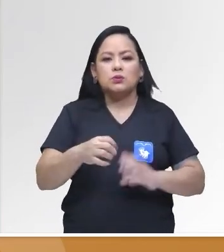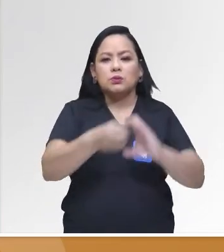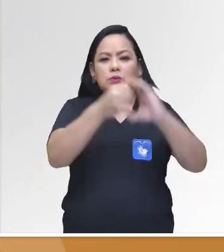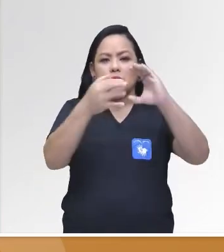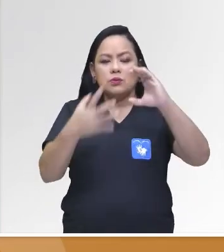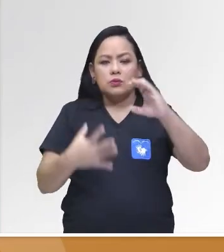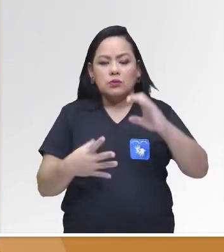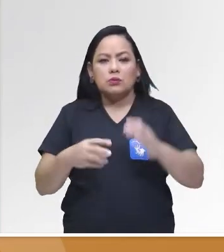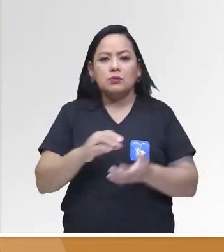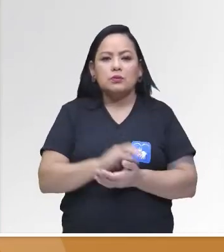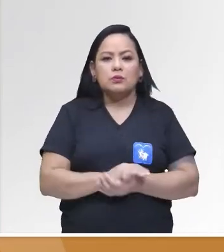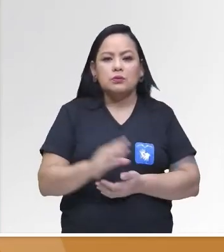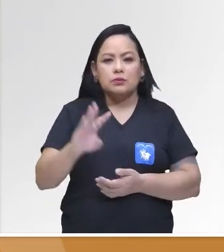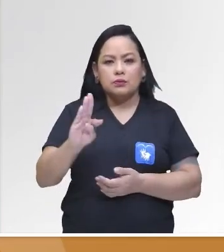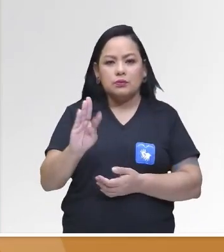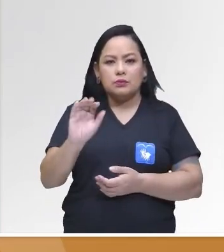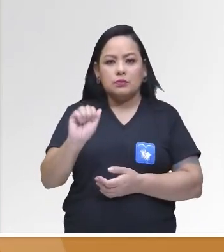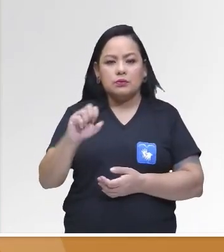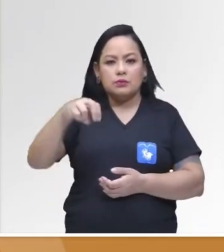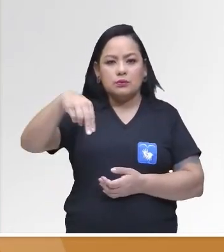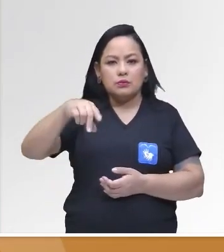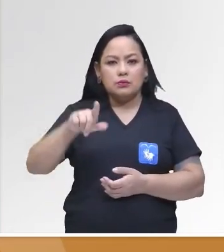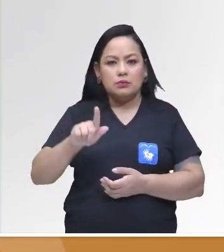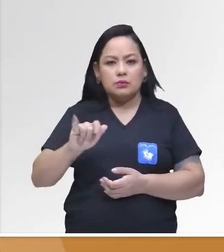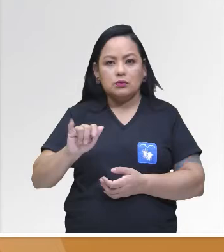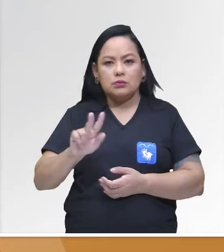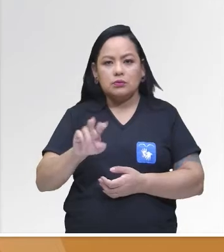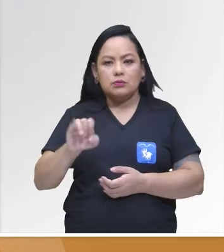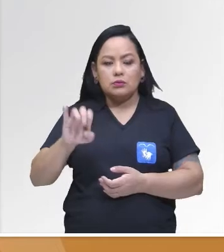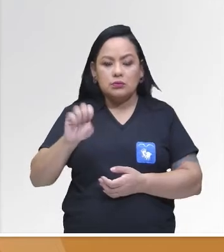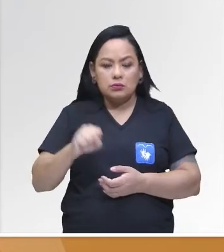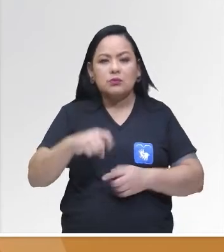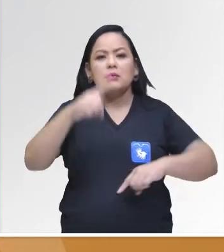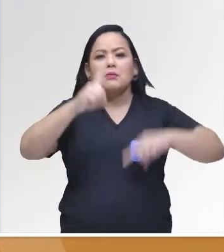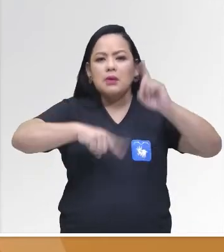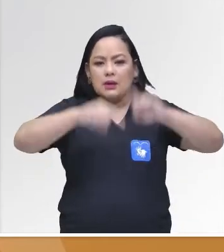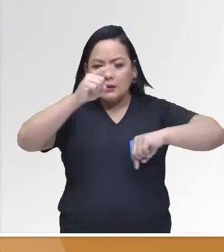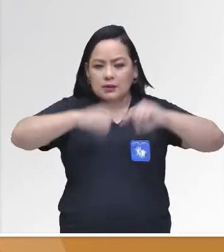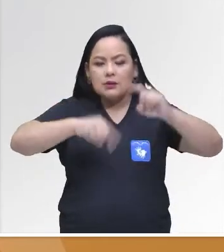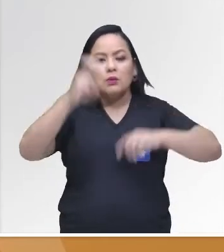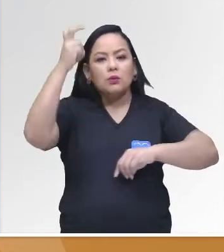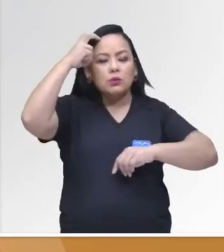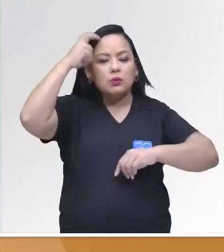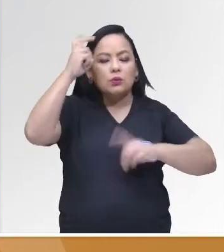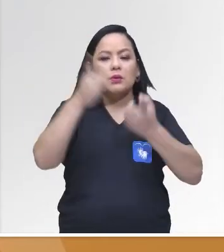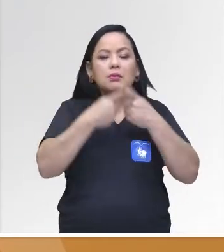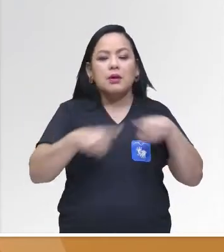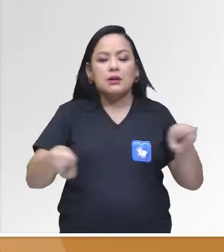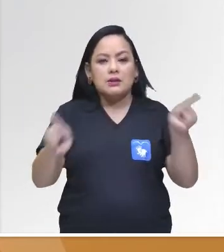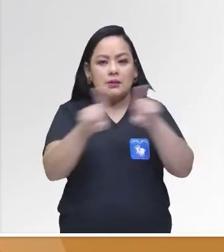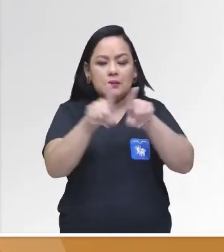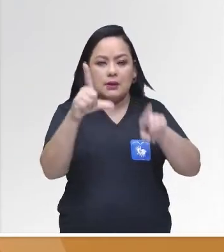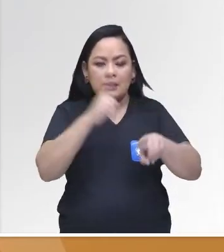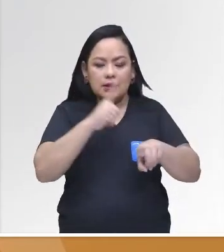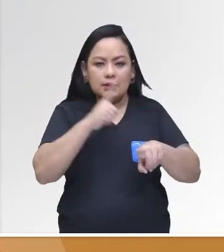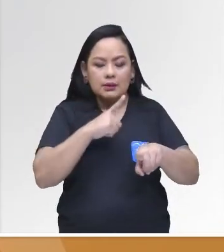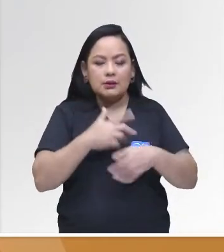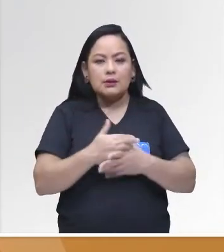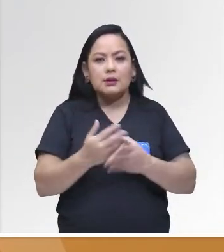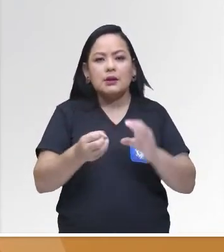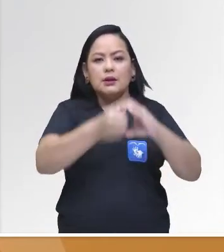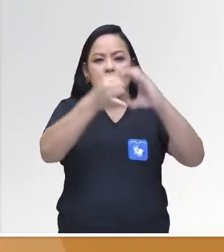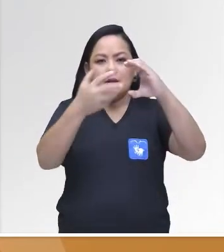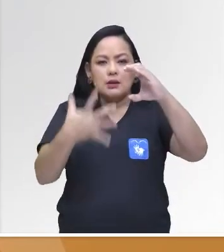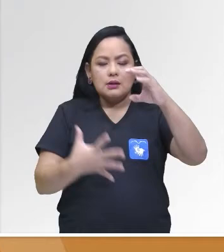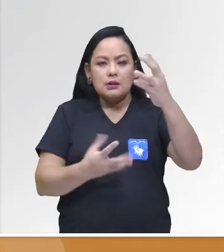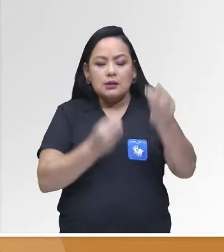aspectos tangíveis, que é a parte material da cultura. Mas existe também aqueles